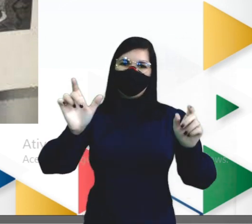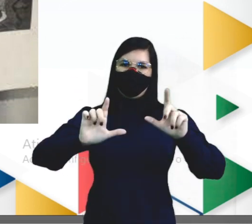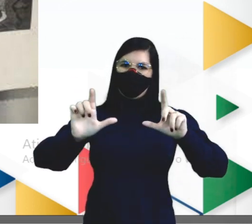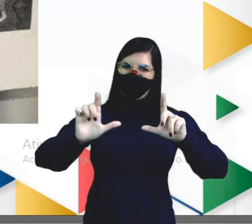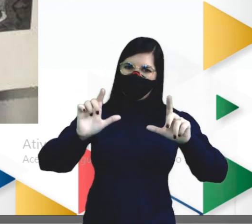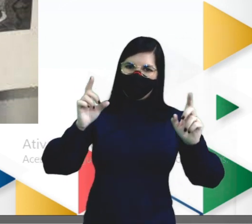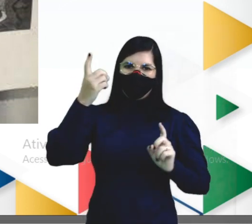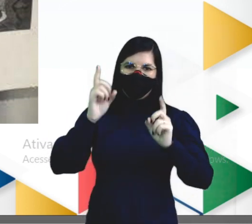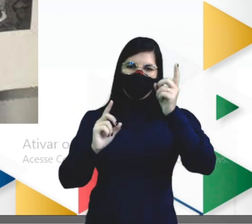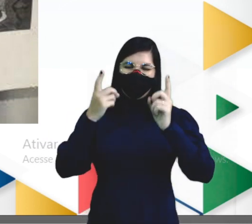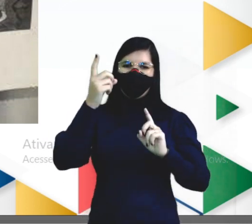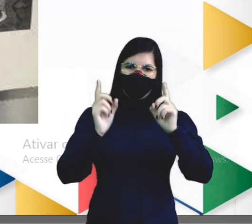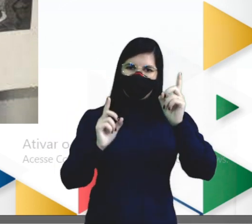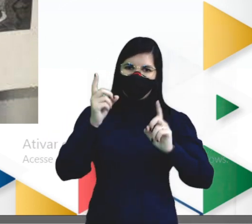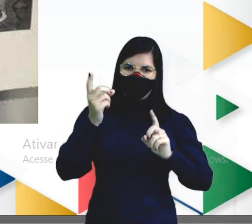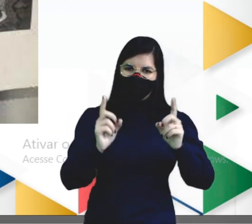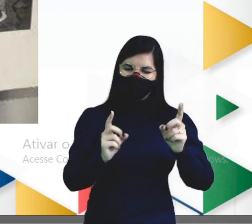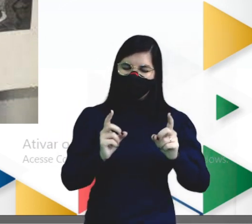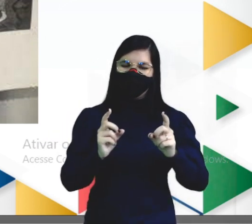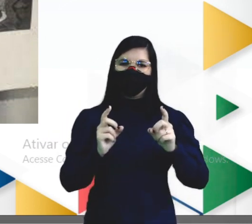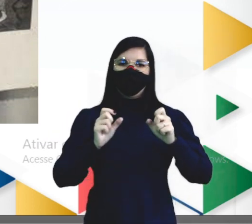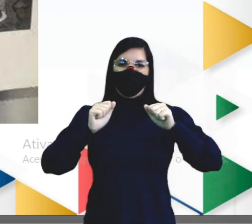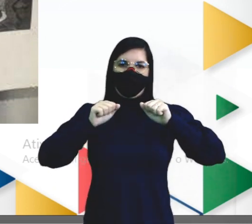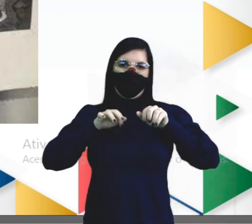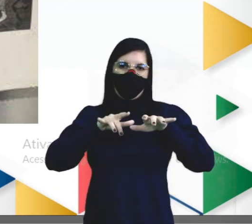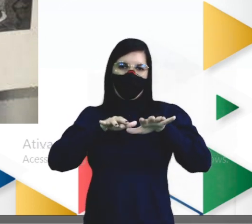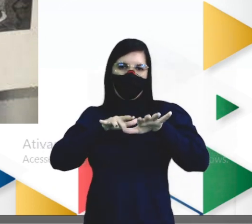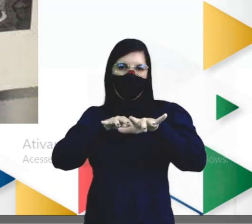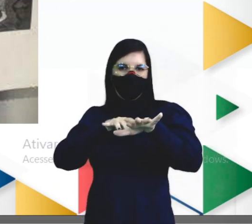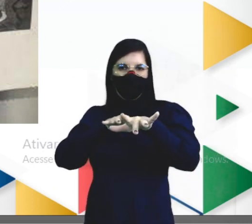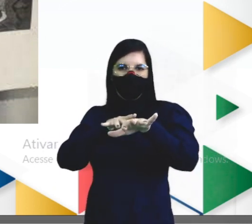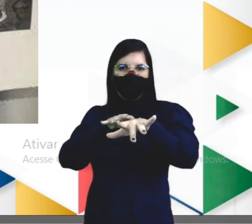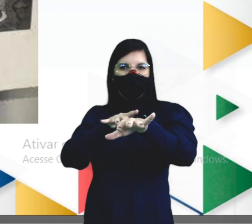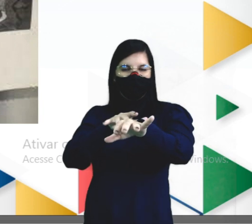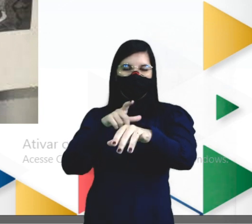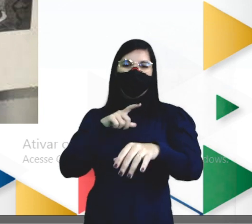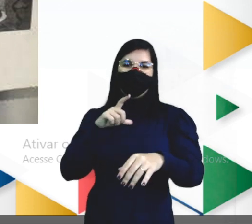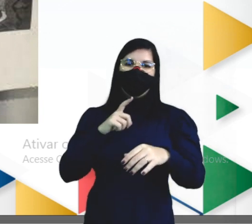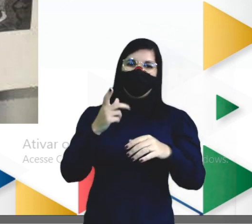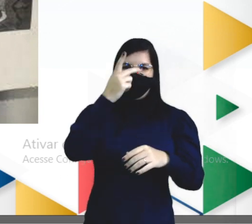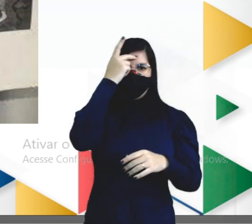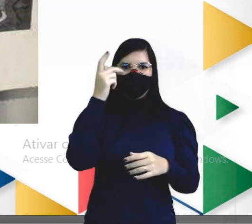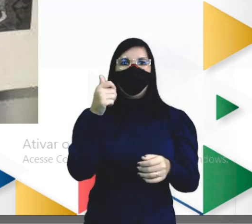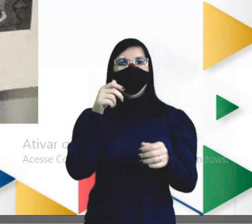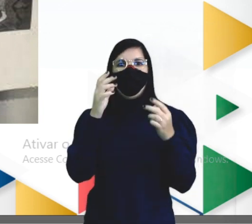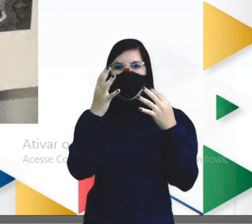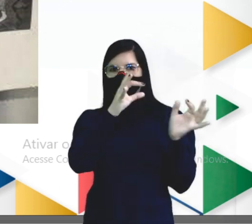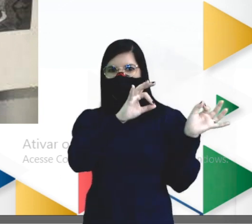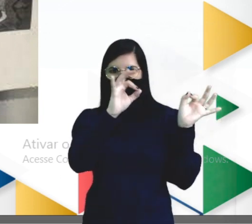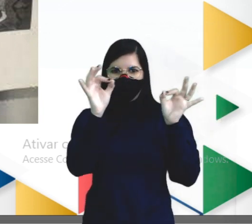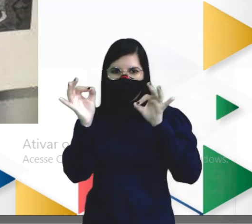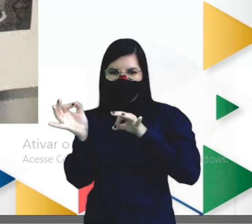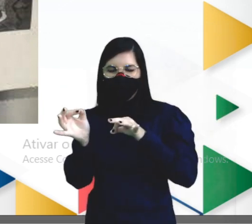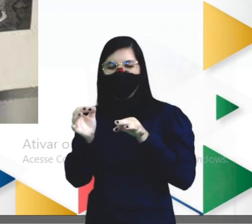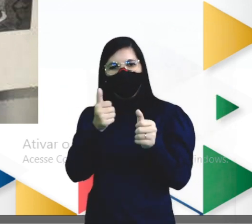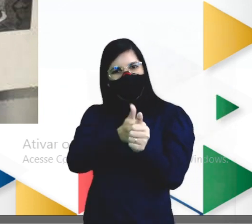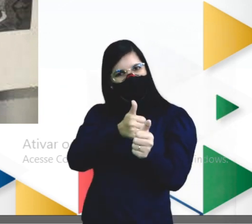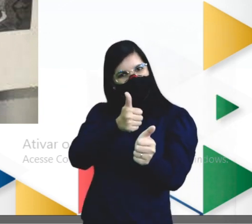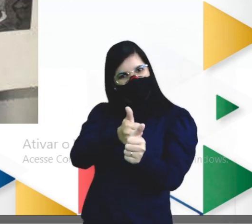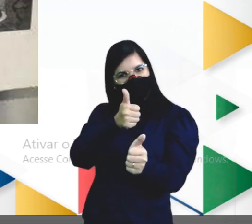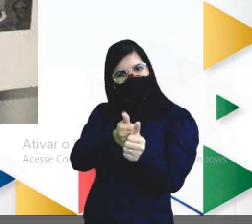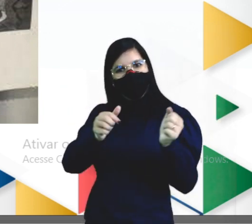tem carnaval, né? Tem os desfiles das escolas de samba, que muita gente acompanha lá no sambódromo, né?